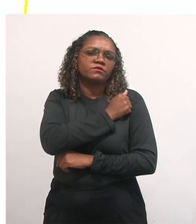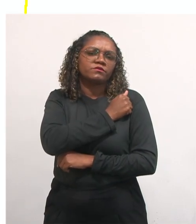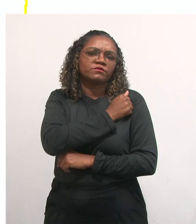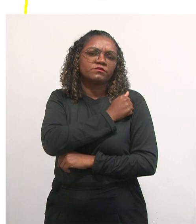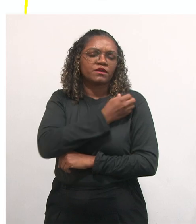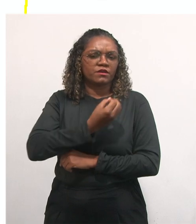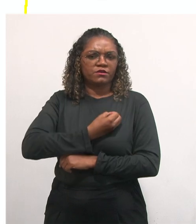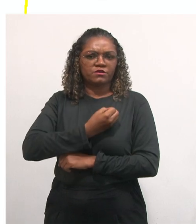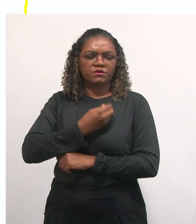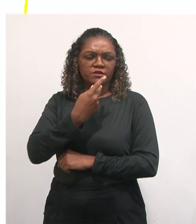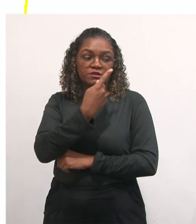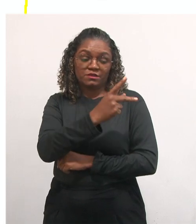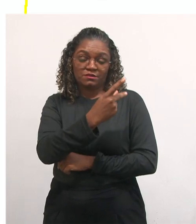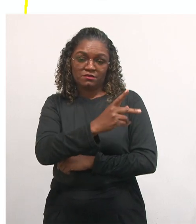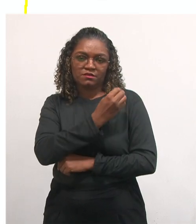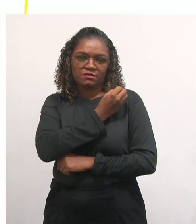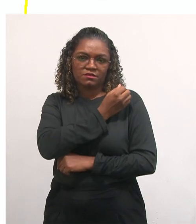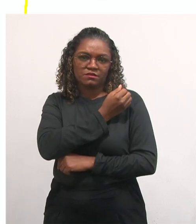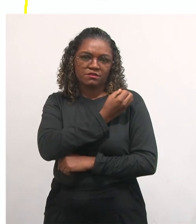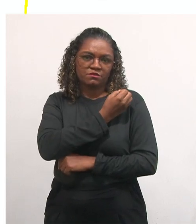matemática, ali